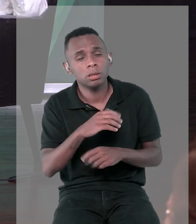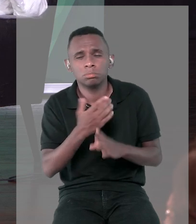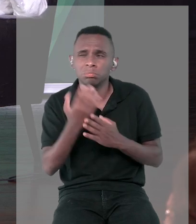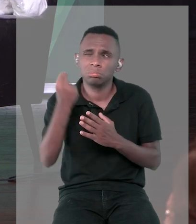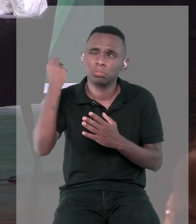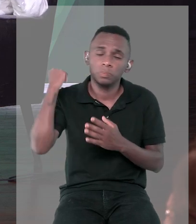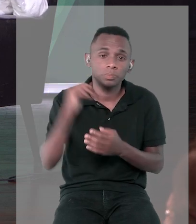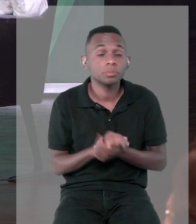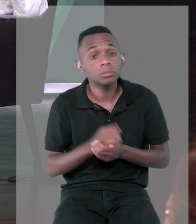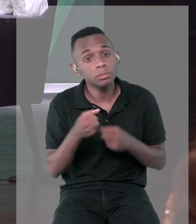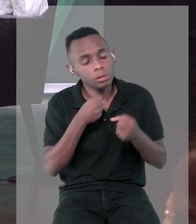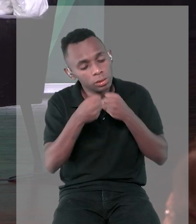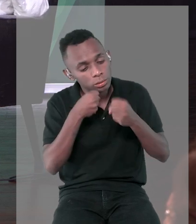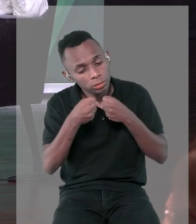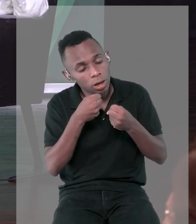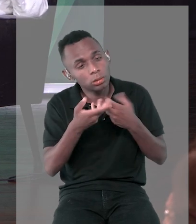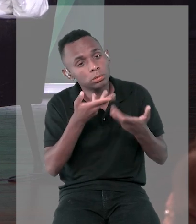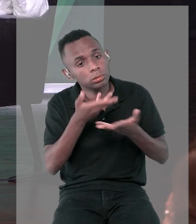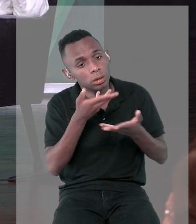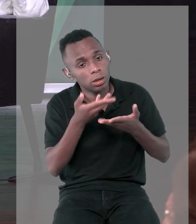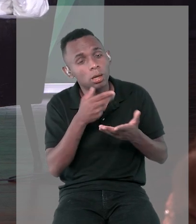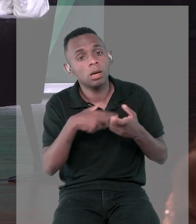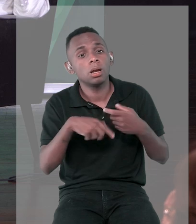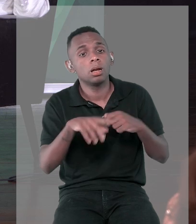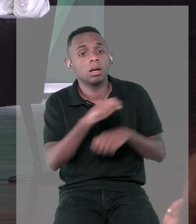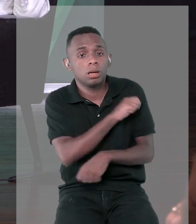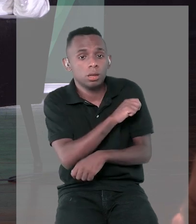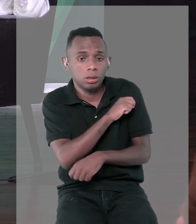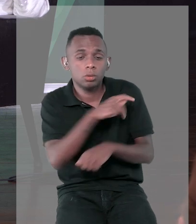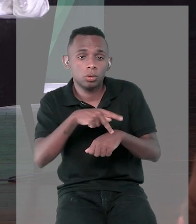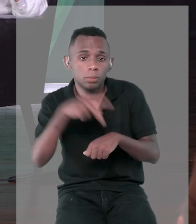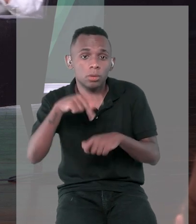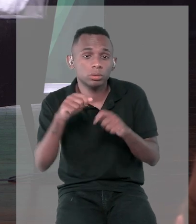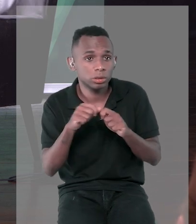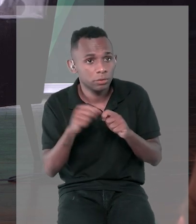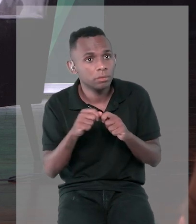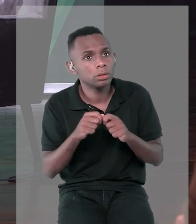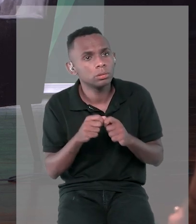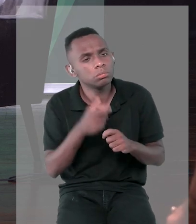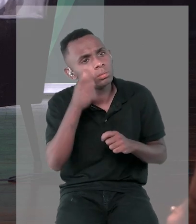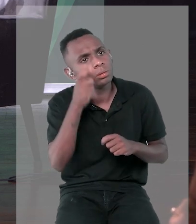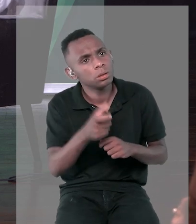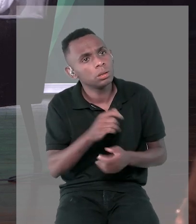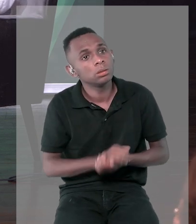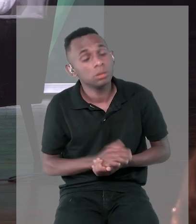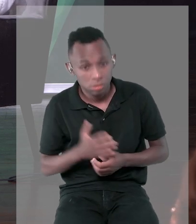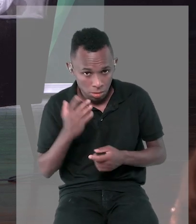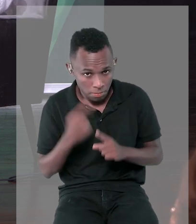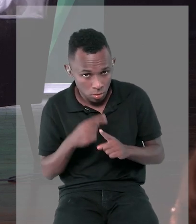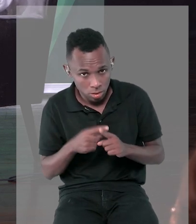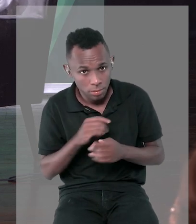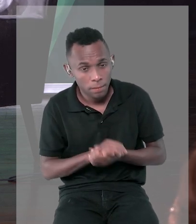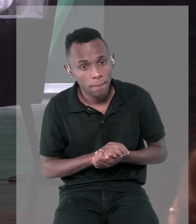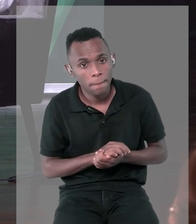entrevista. E essa entrevista que os meus alunos lá de pós-graduação fizeram ficaram interessantes. Sabe por